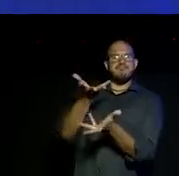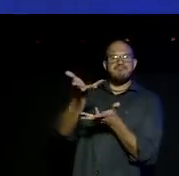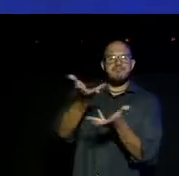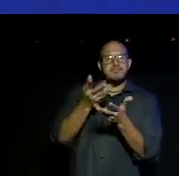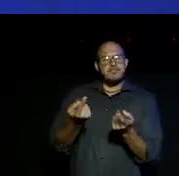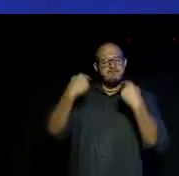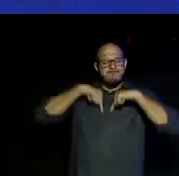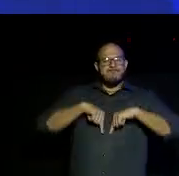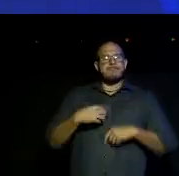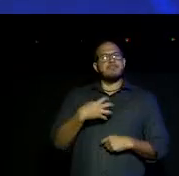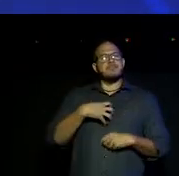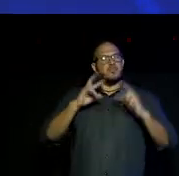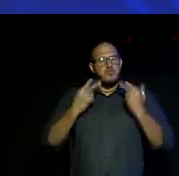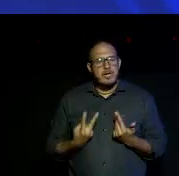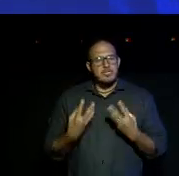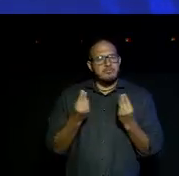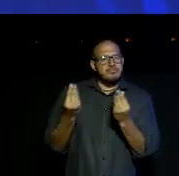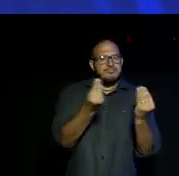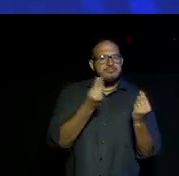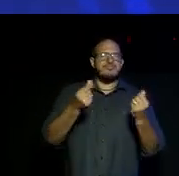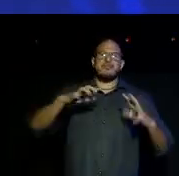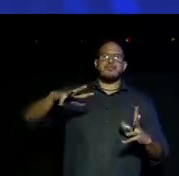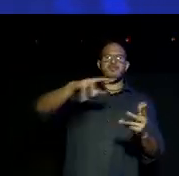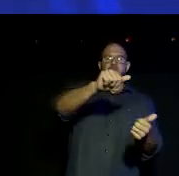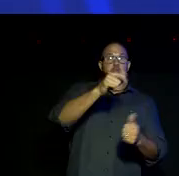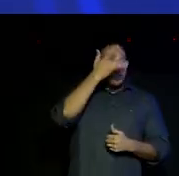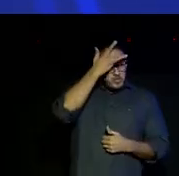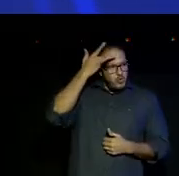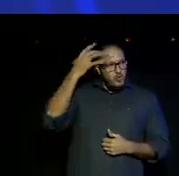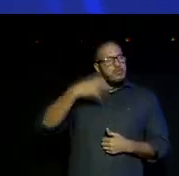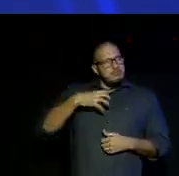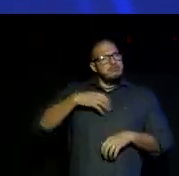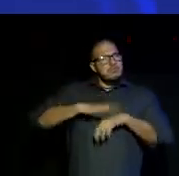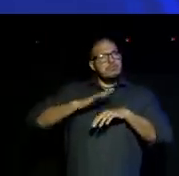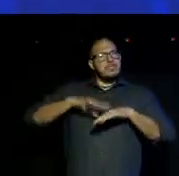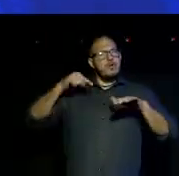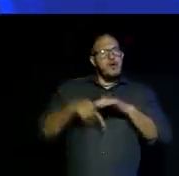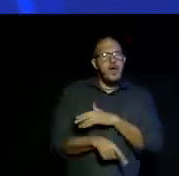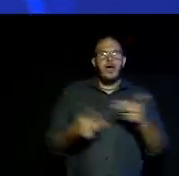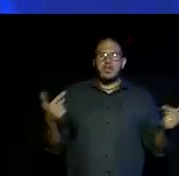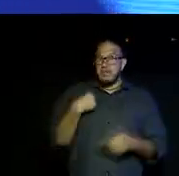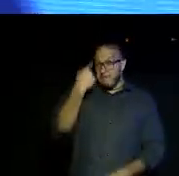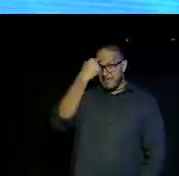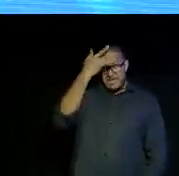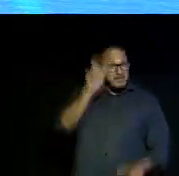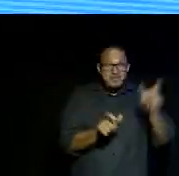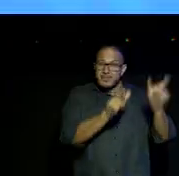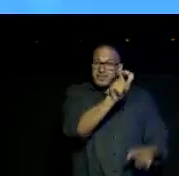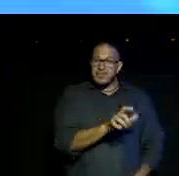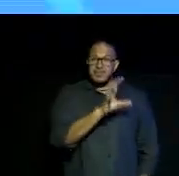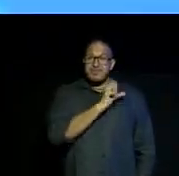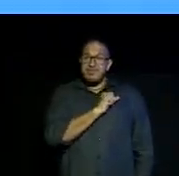centro você se humaniza e humaniza o mundo. Só quem é profundo gera coisas profundas. Pense nas pessoas que